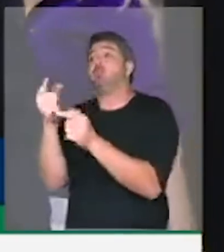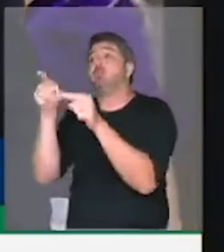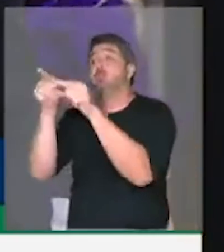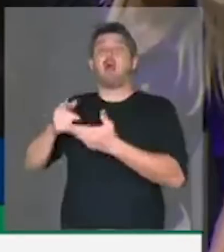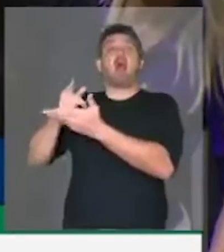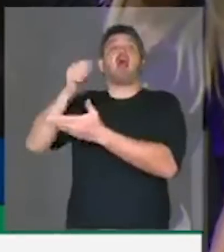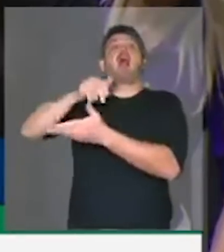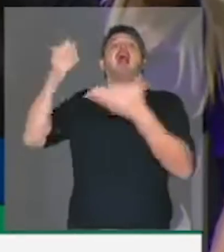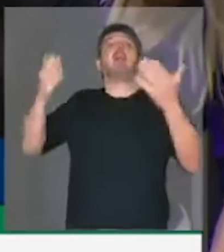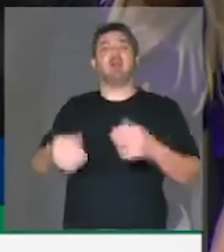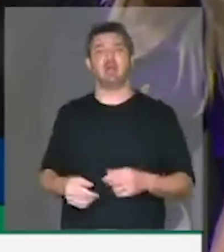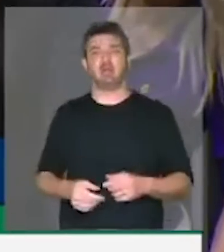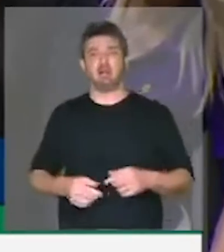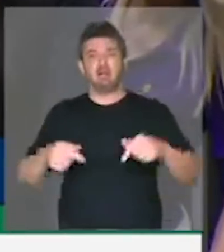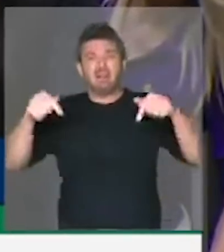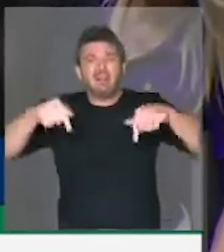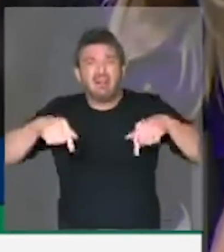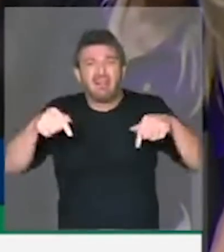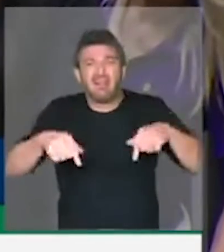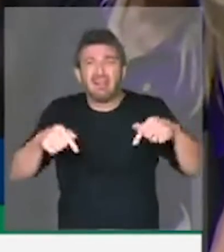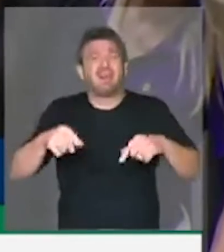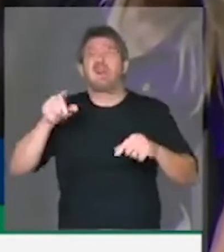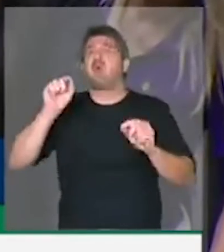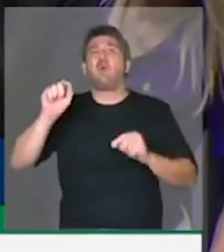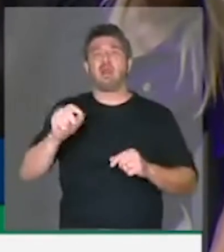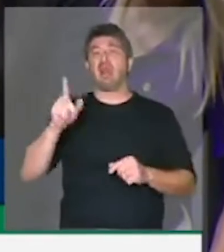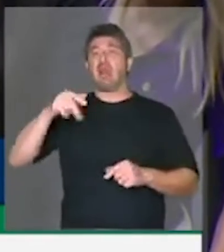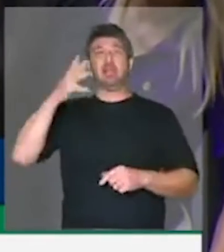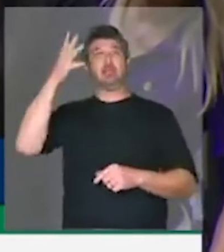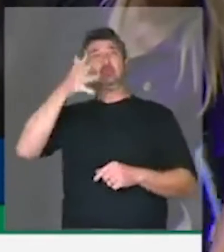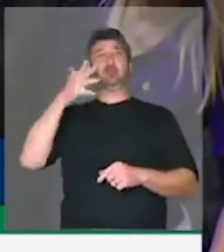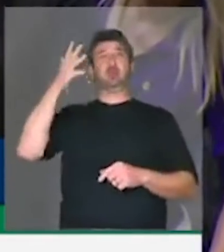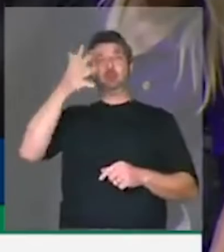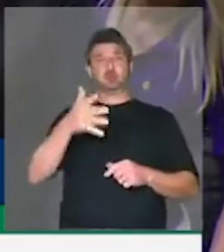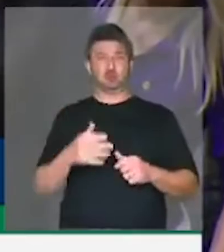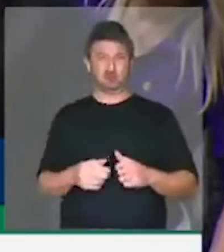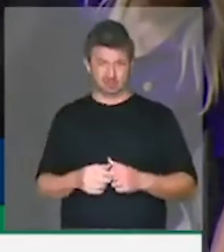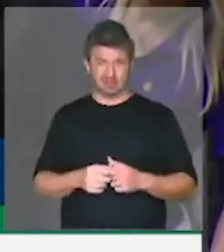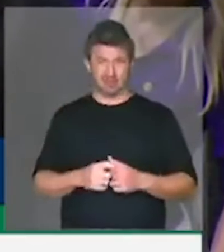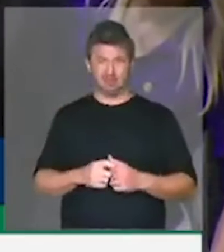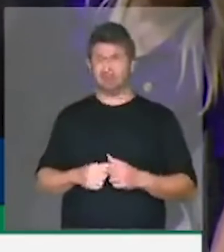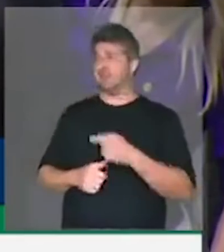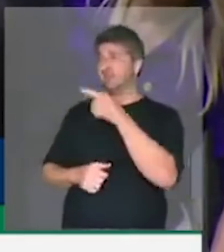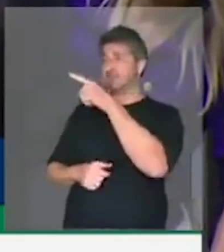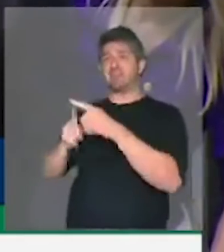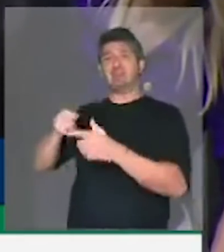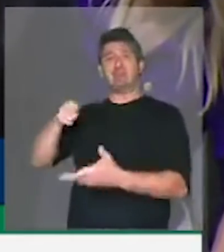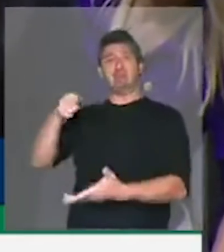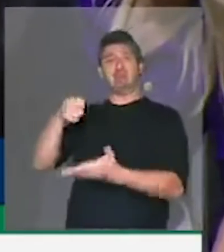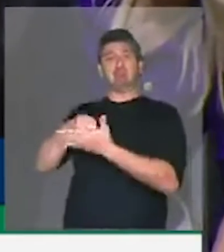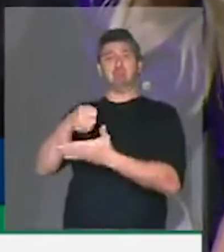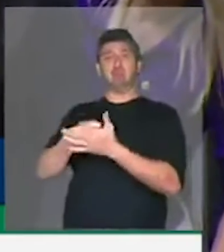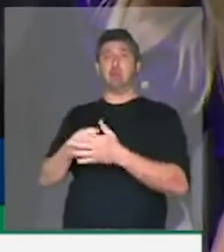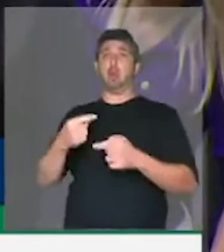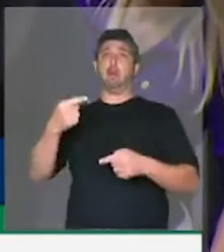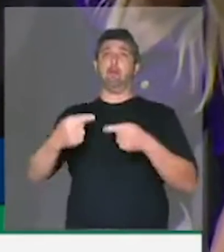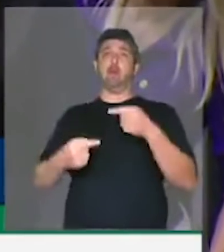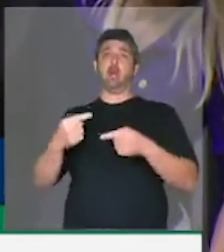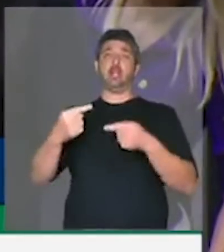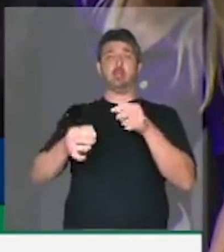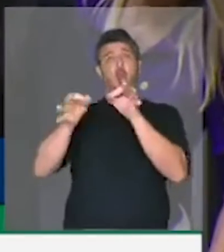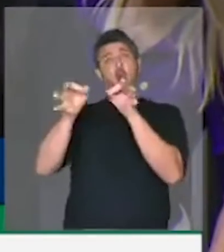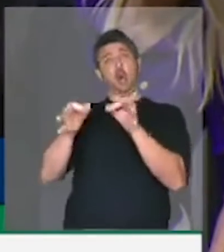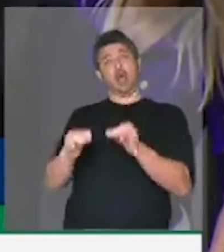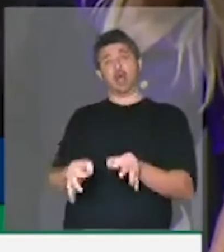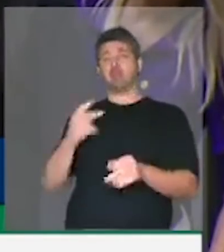enquanto isso. Então isso aqui não passa de discurso político. Isso aqui é a imposição do politicamente correto para